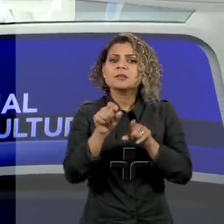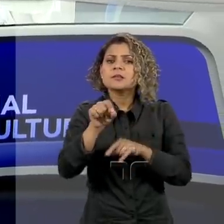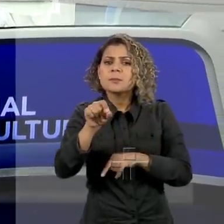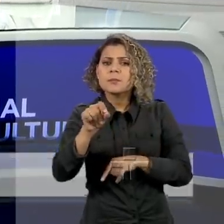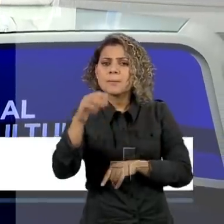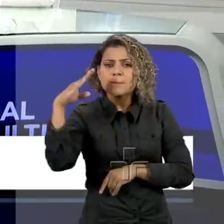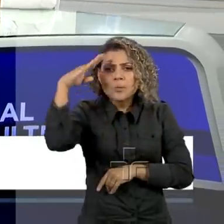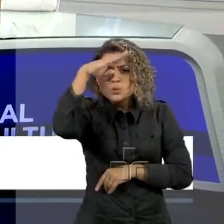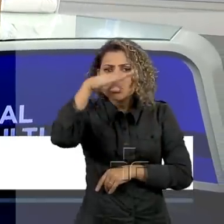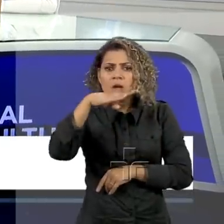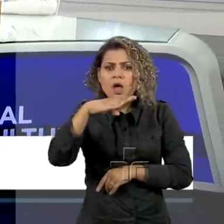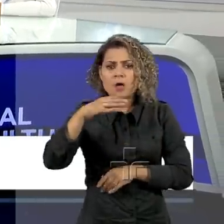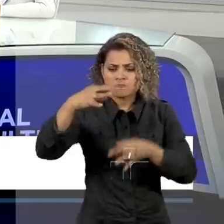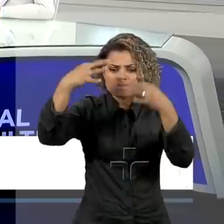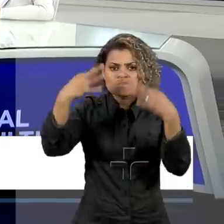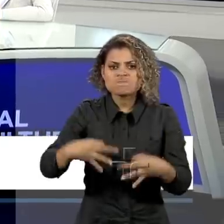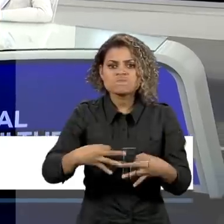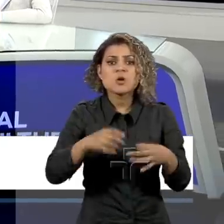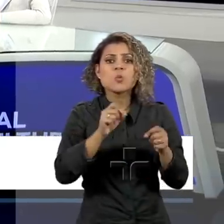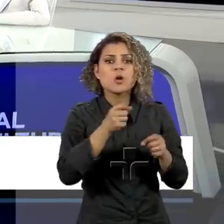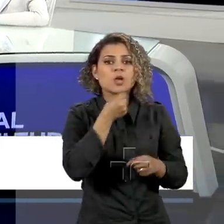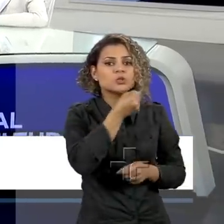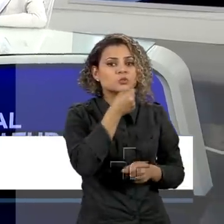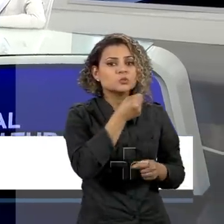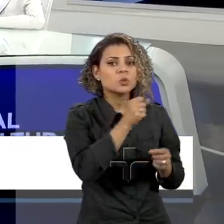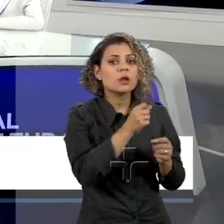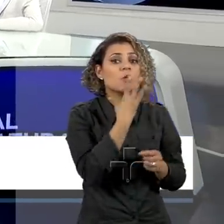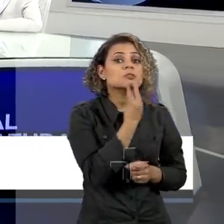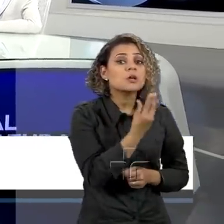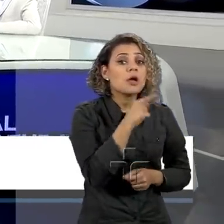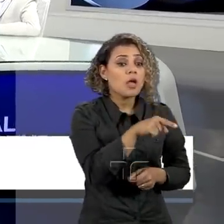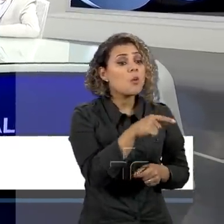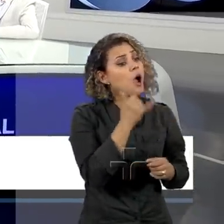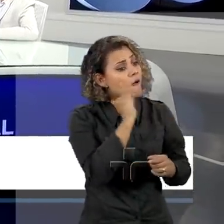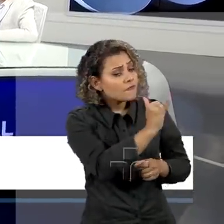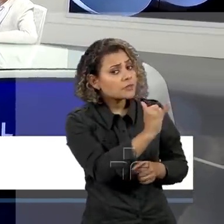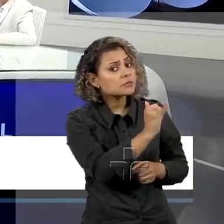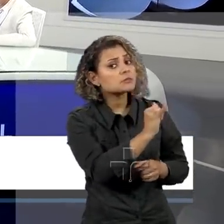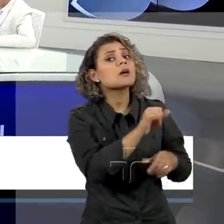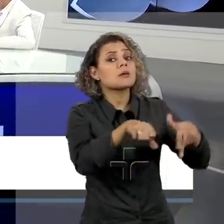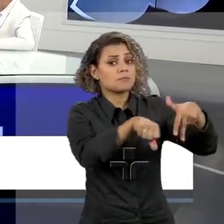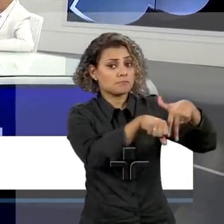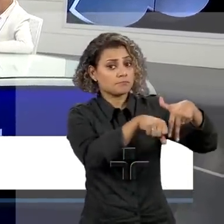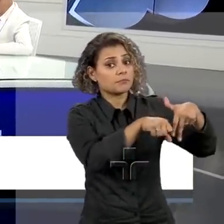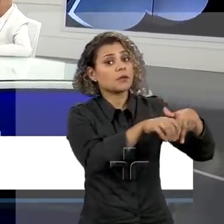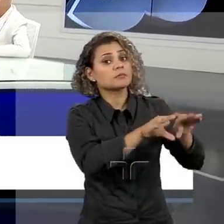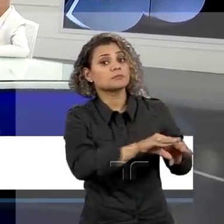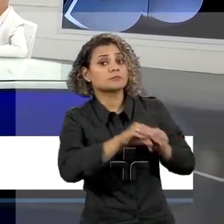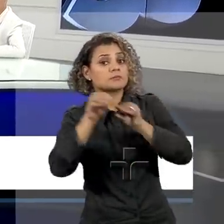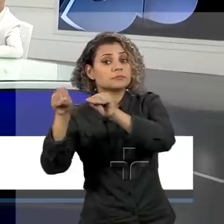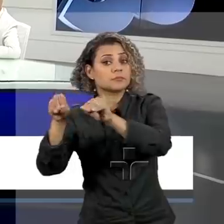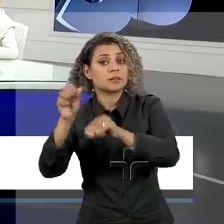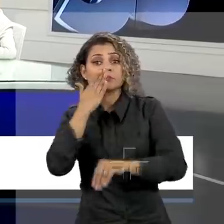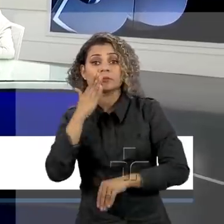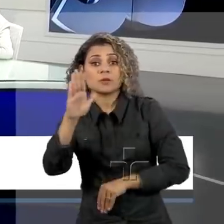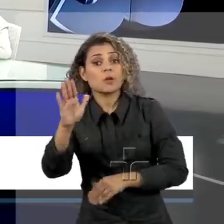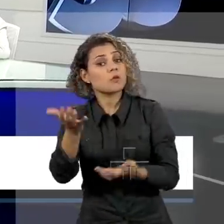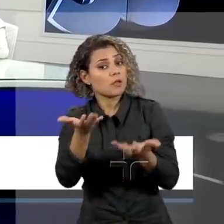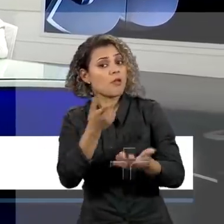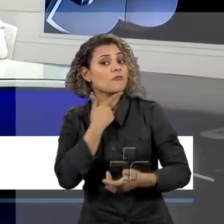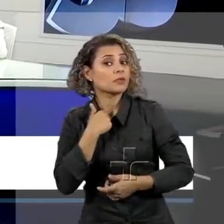Jair Bolsonaro afirma a jornal israelense que quer transferir a embaixada brasileira para Jerusalém. Aguarde que nós voltamos